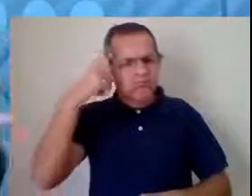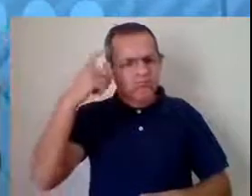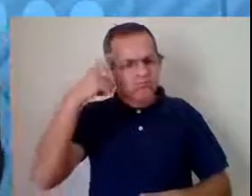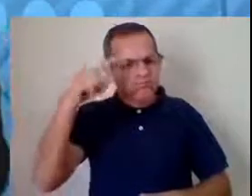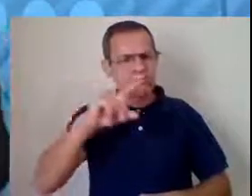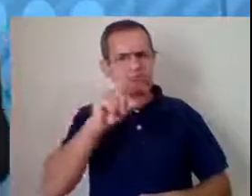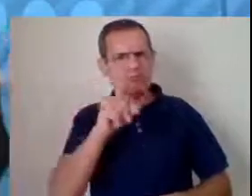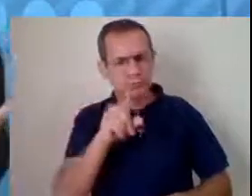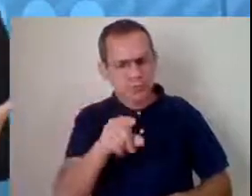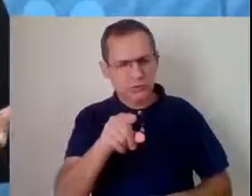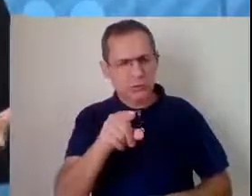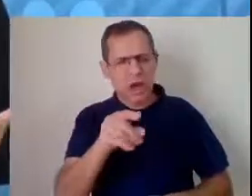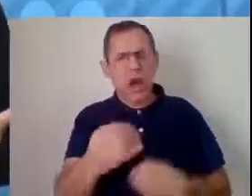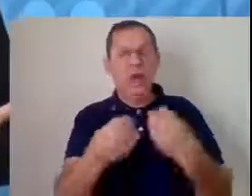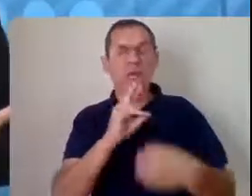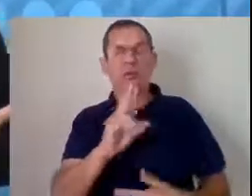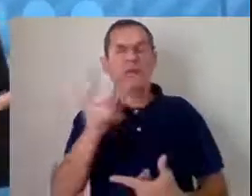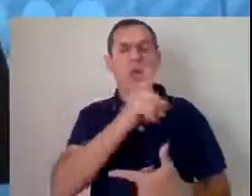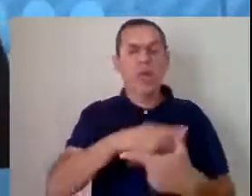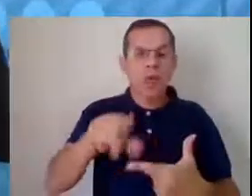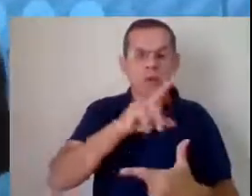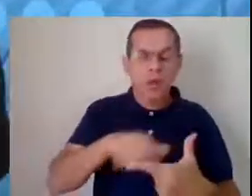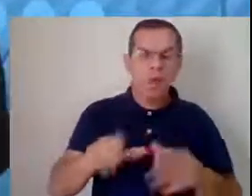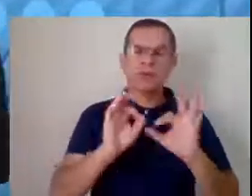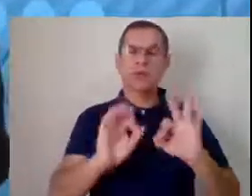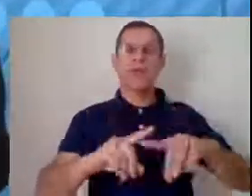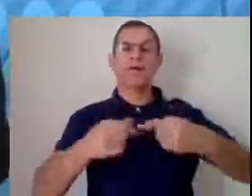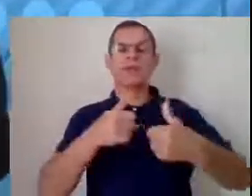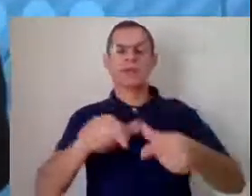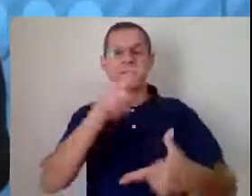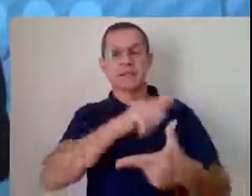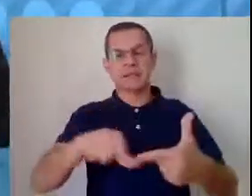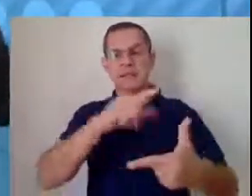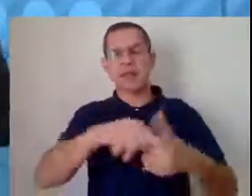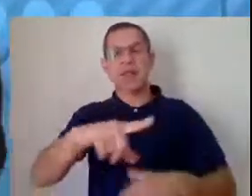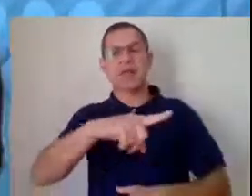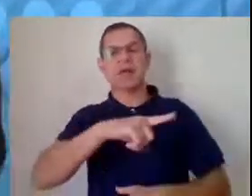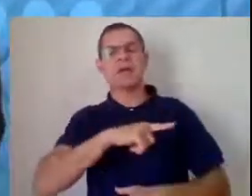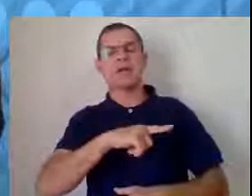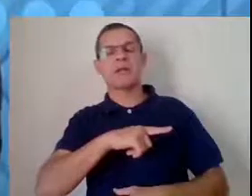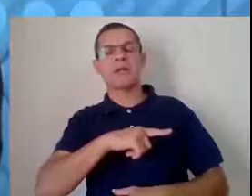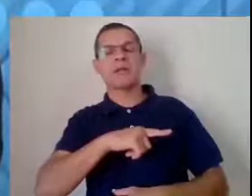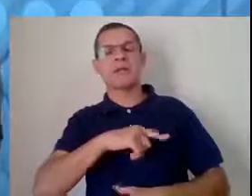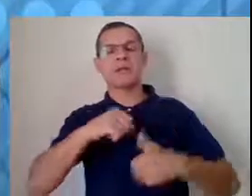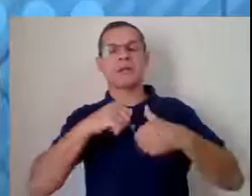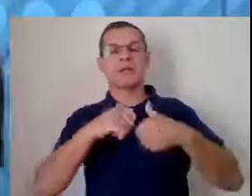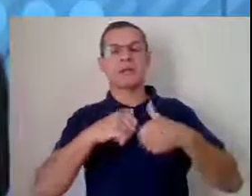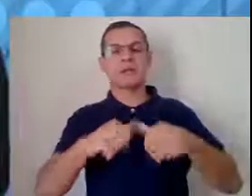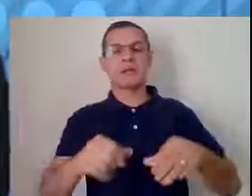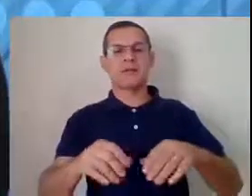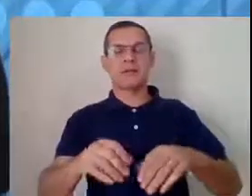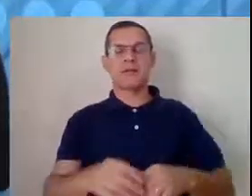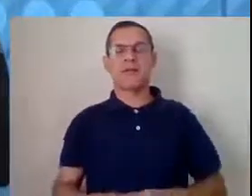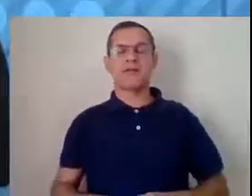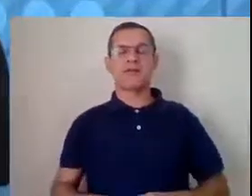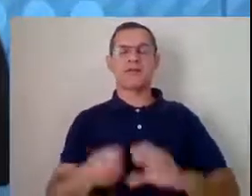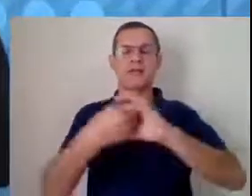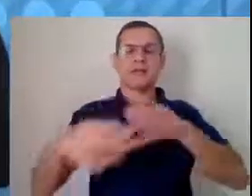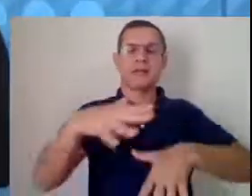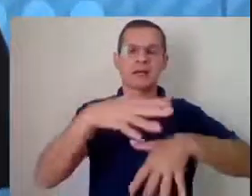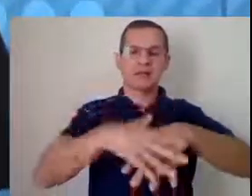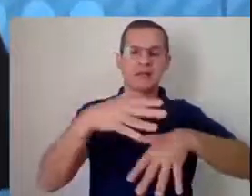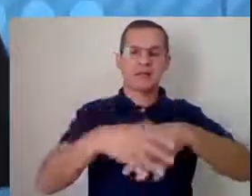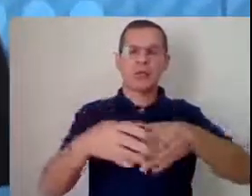em relação a como resolver esses problemas. E esses problemas tratam justamente dessa parte da matemática